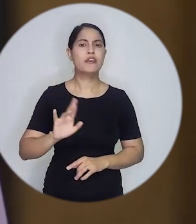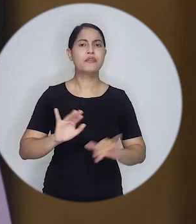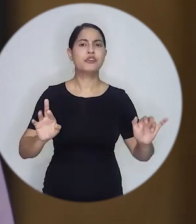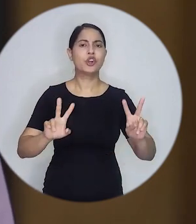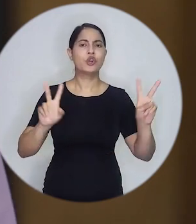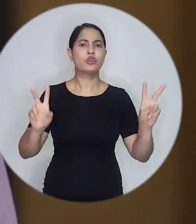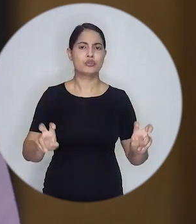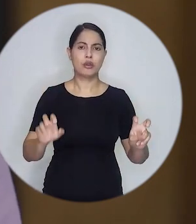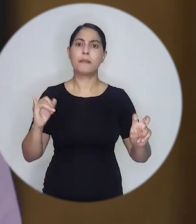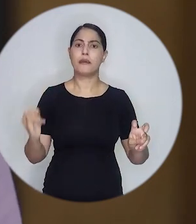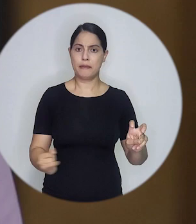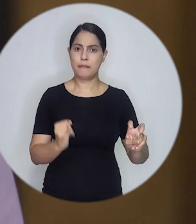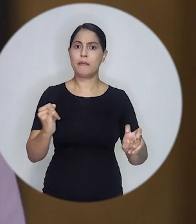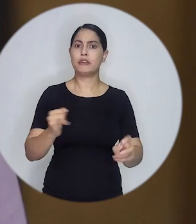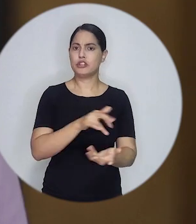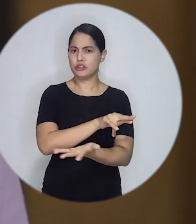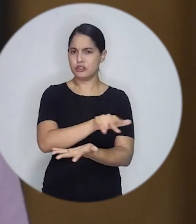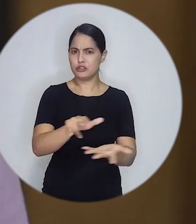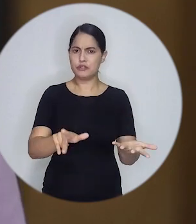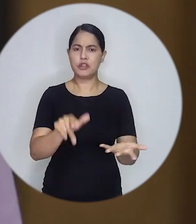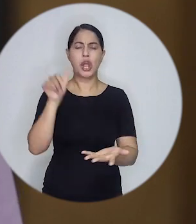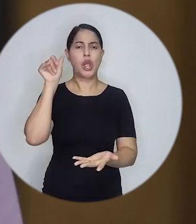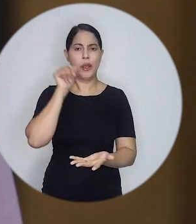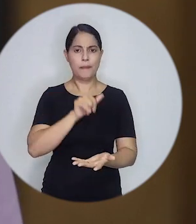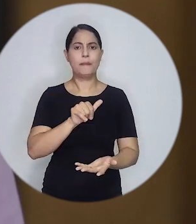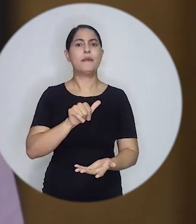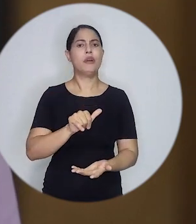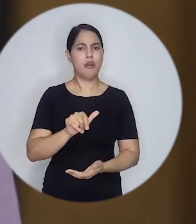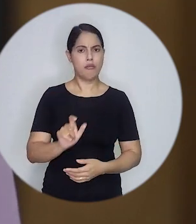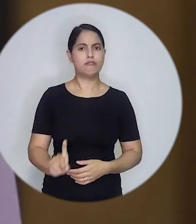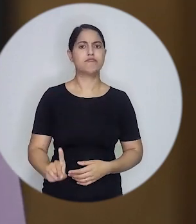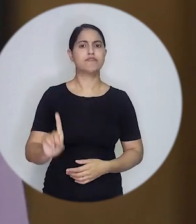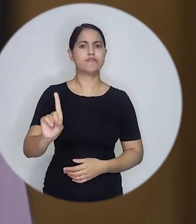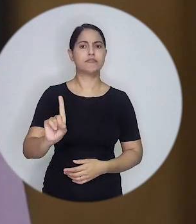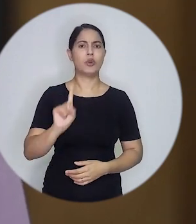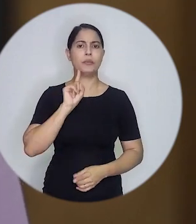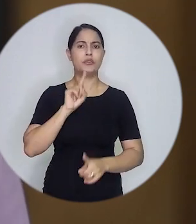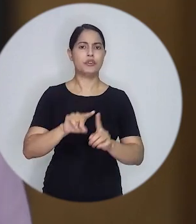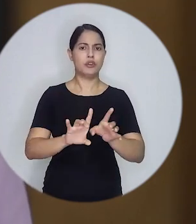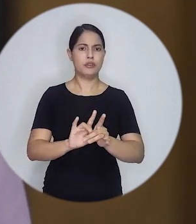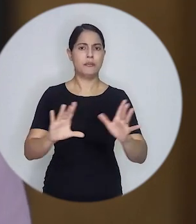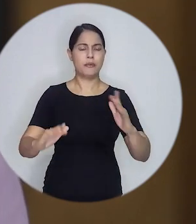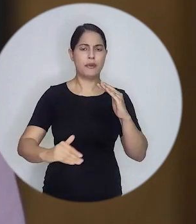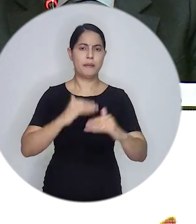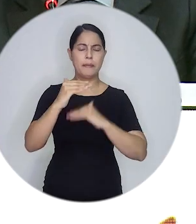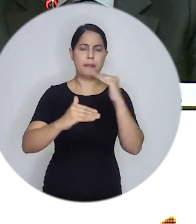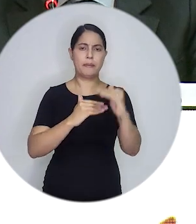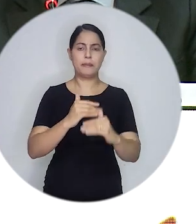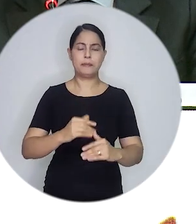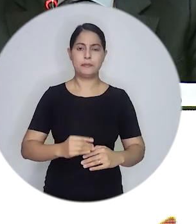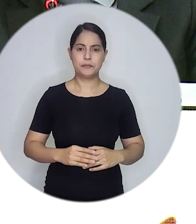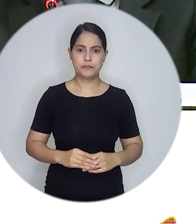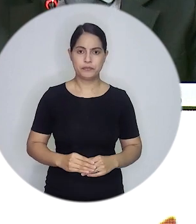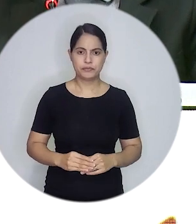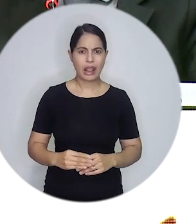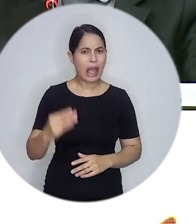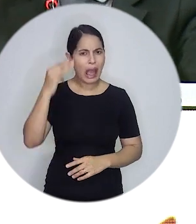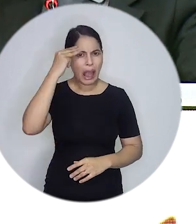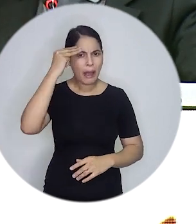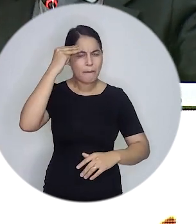e a importância da valorização da diversidade como sinônimo de crescimento e de democracia. Nossas mentes,